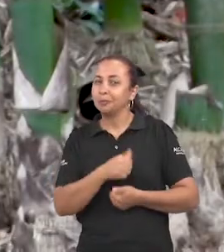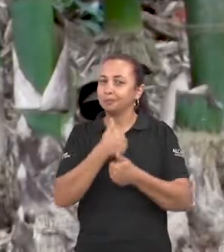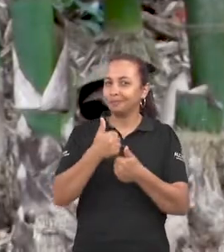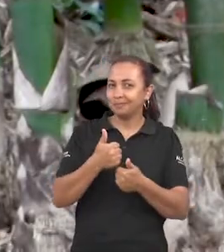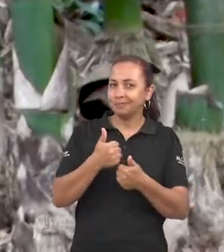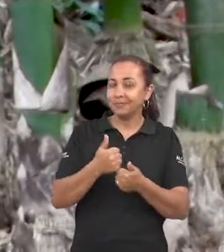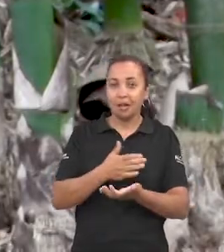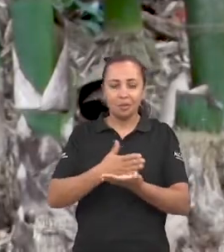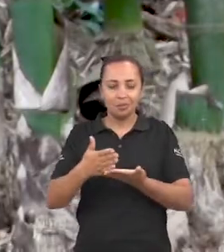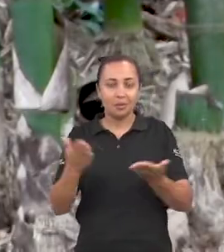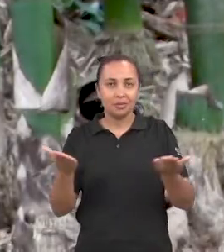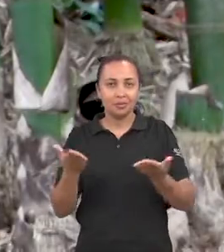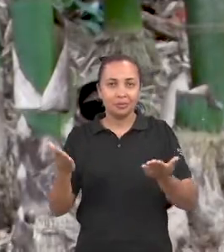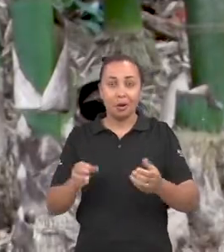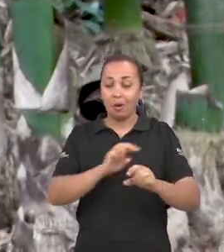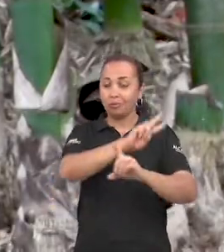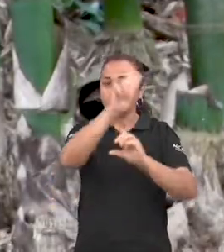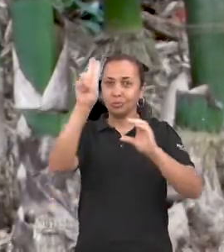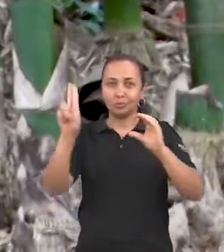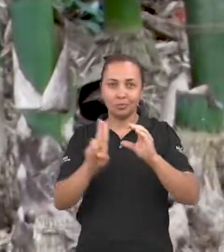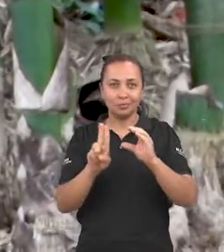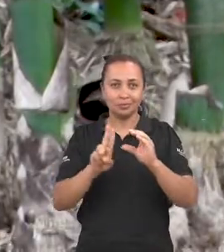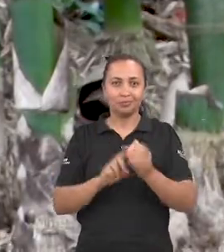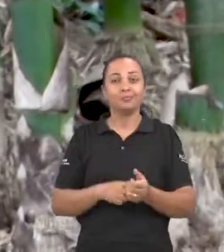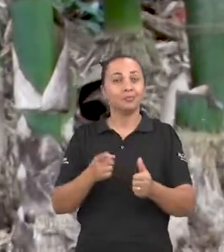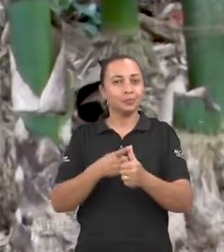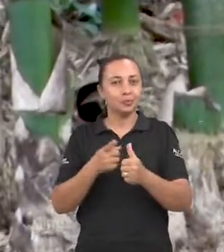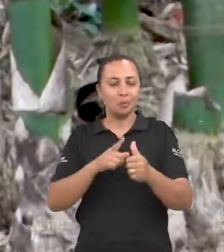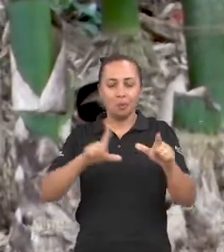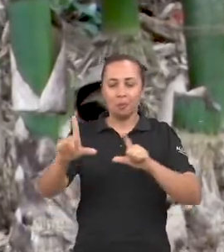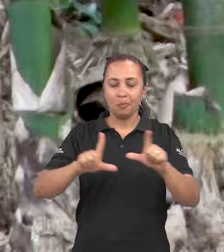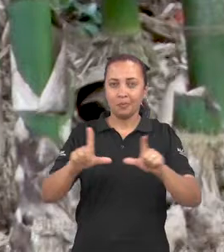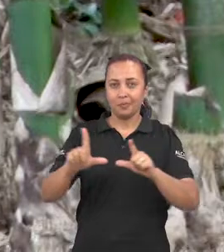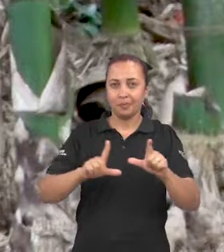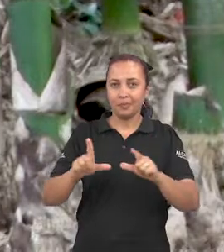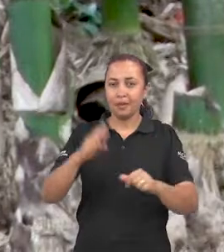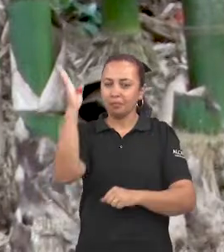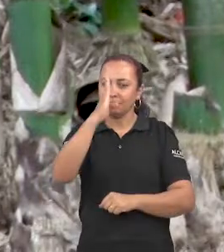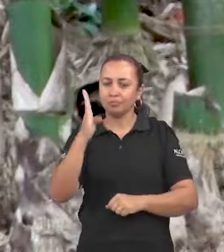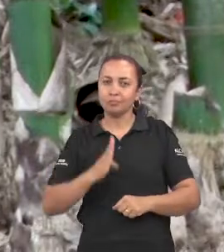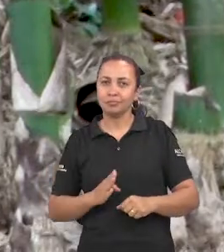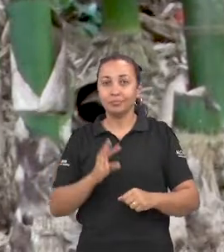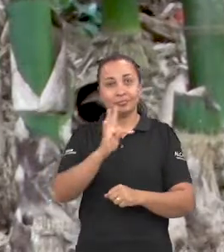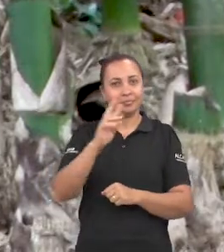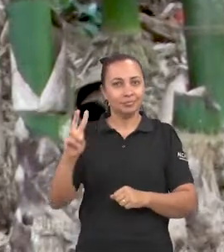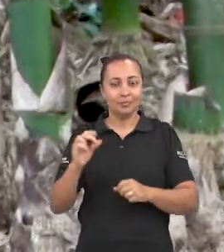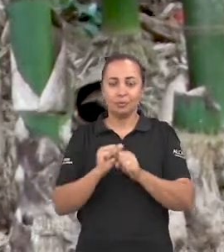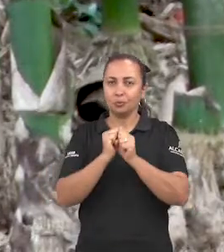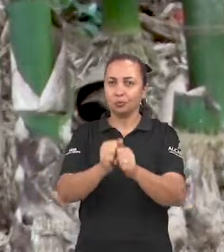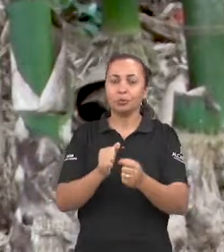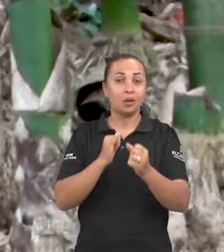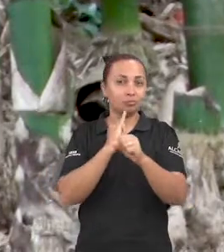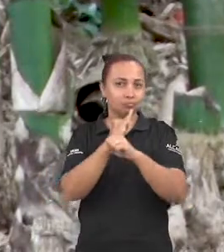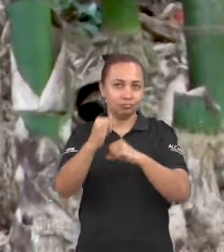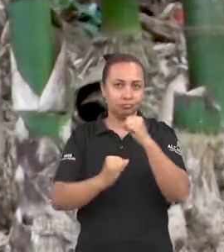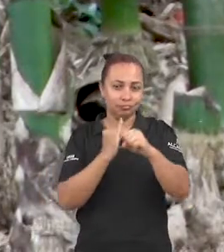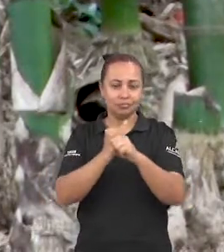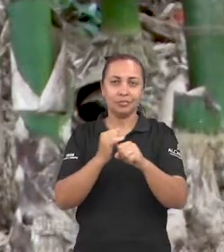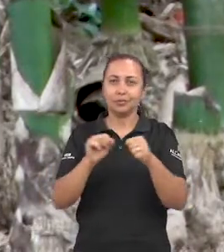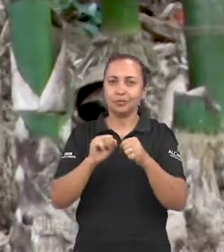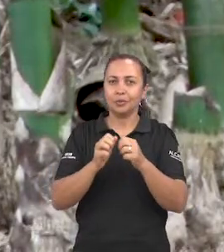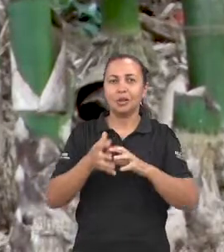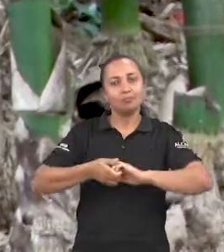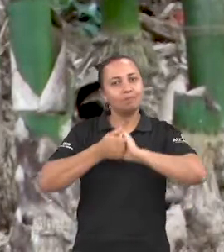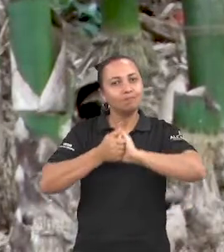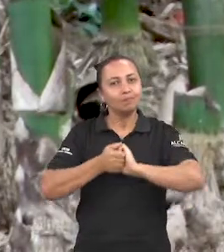Olá, tudo bem? A partir de agora você acompanha mais um Universiência, o primeiro programa brasileiro de TV e internet produzido